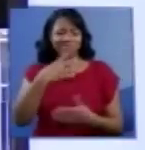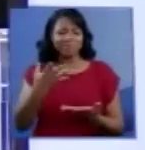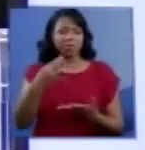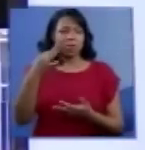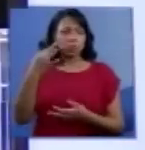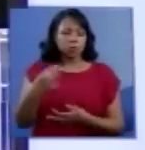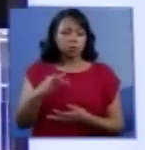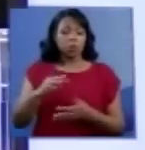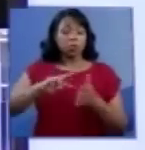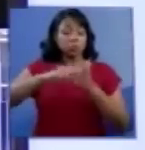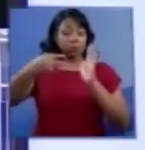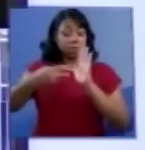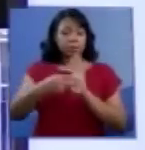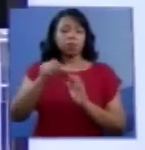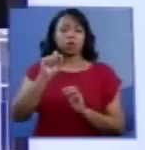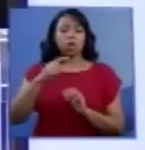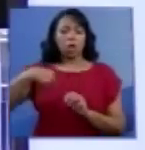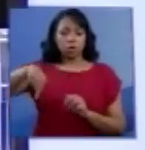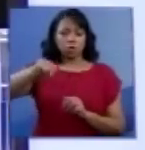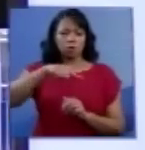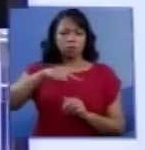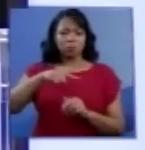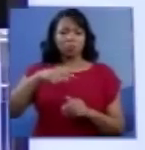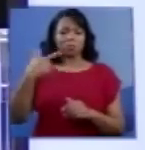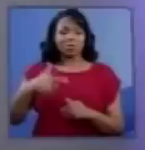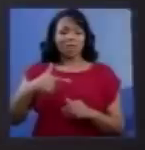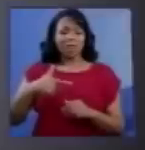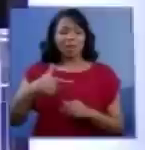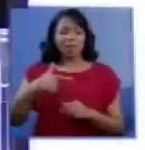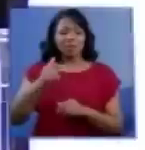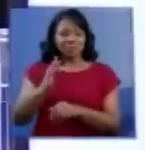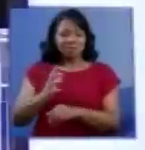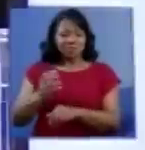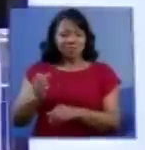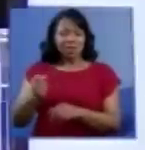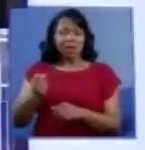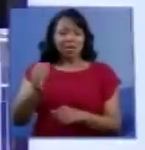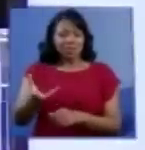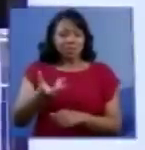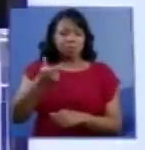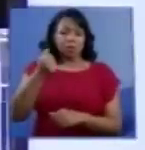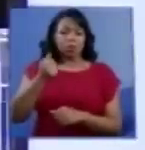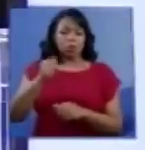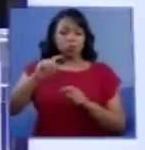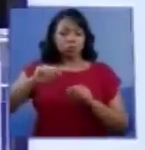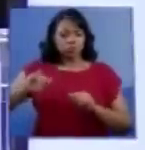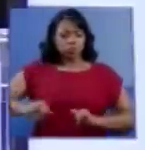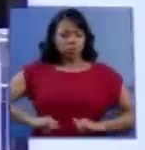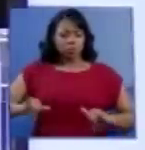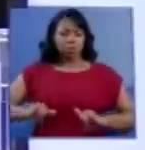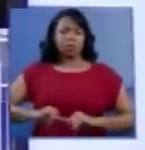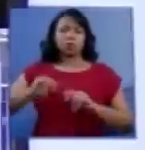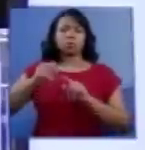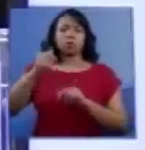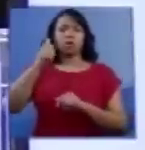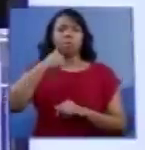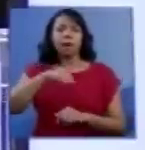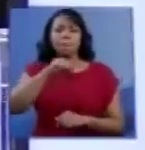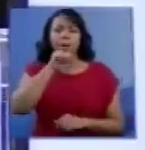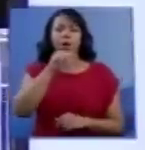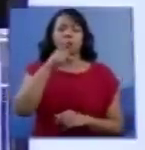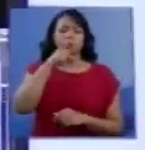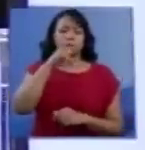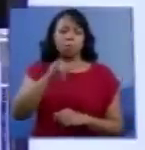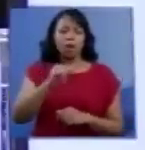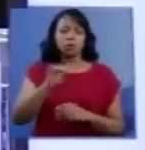significa que nós somos insensíveis ao sofrimento da mãe ao sofrimento do pai ao sofrimento